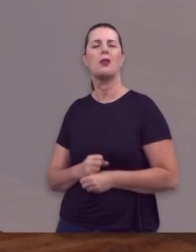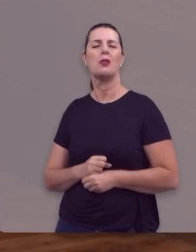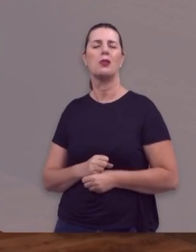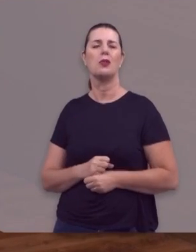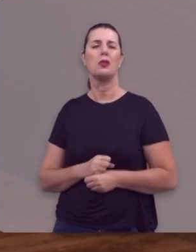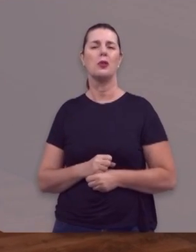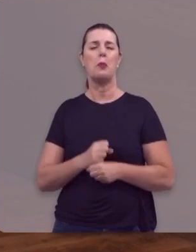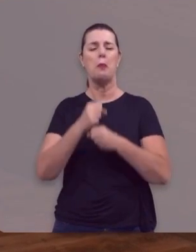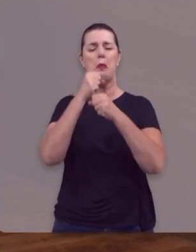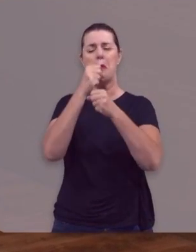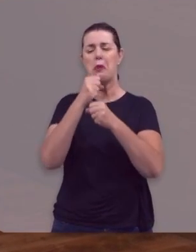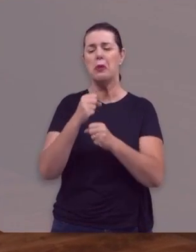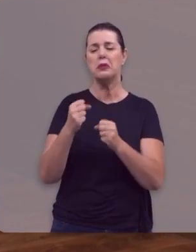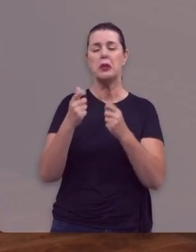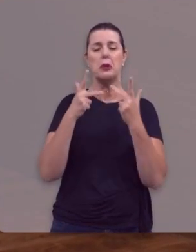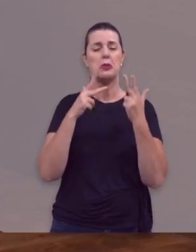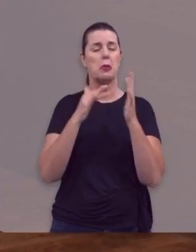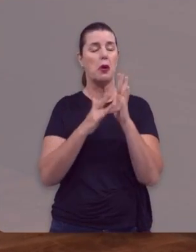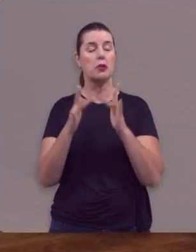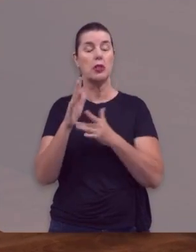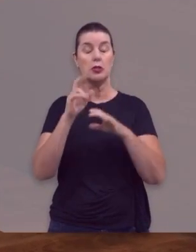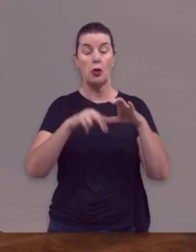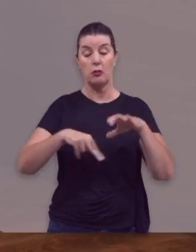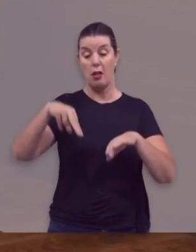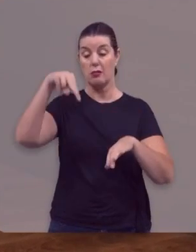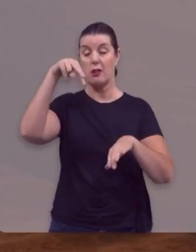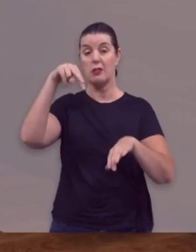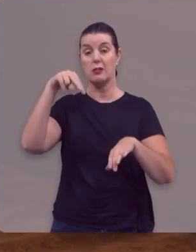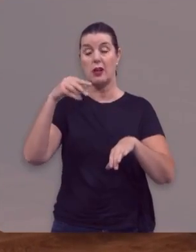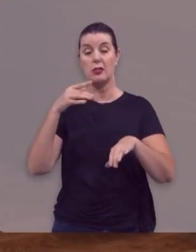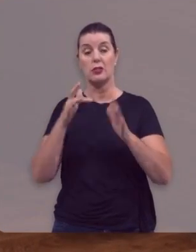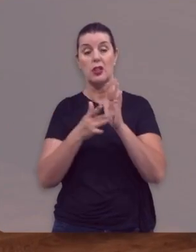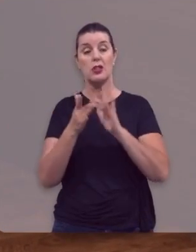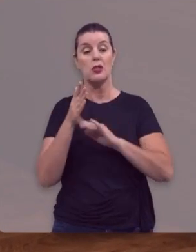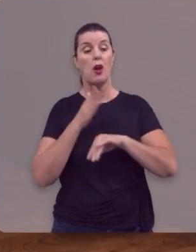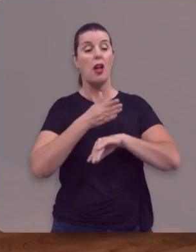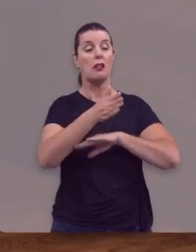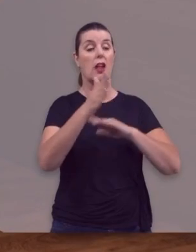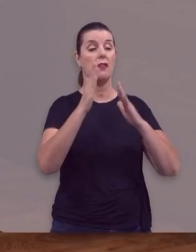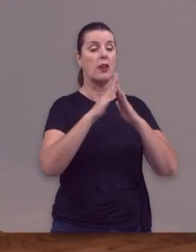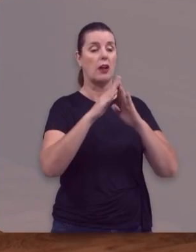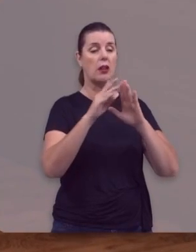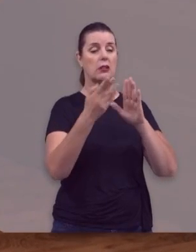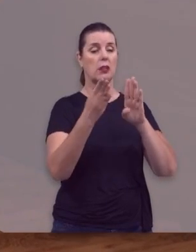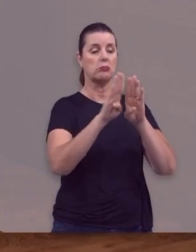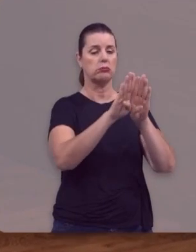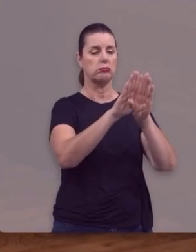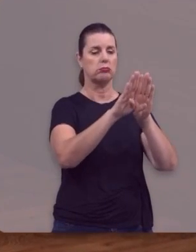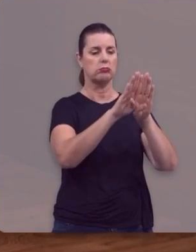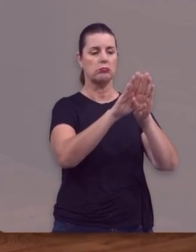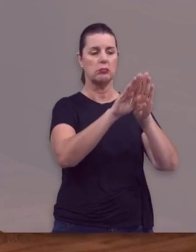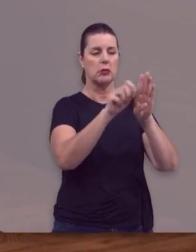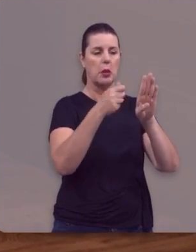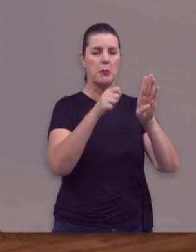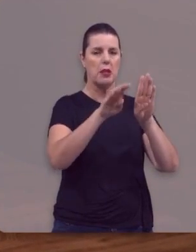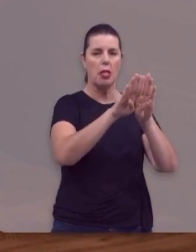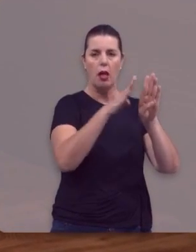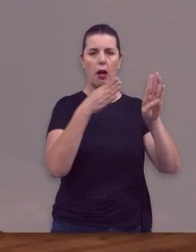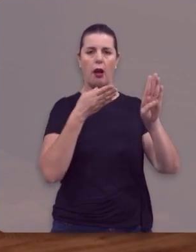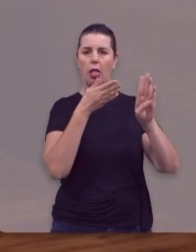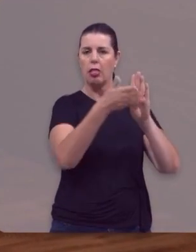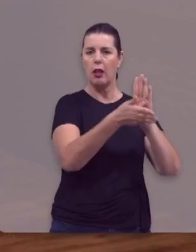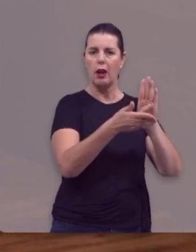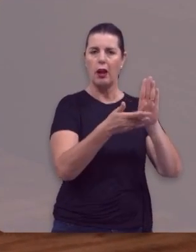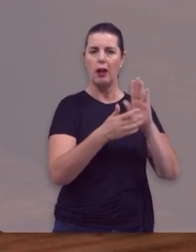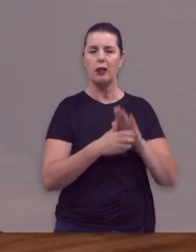da ressurreição. Jesus entrava numa casa com a porta fechada, sem precisar abrir a porta, com